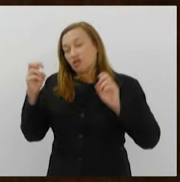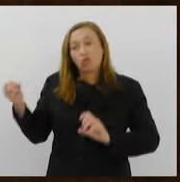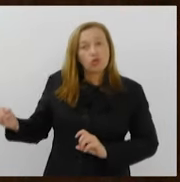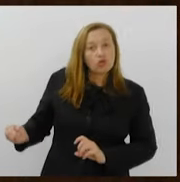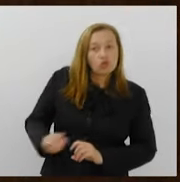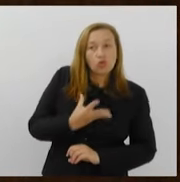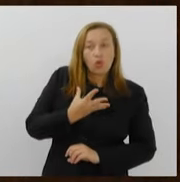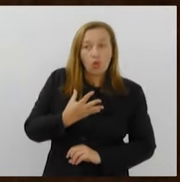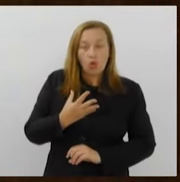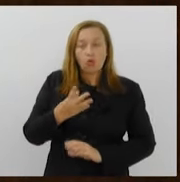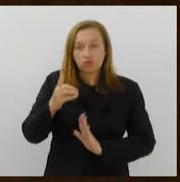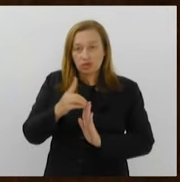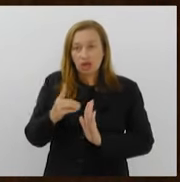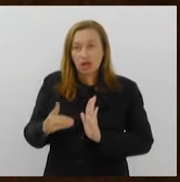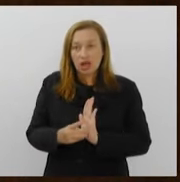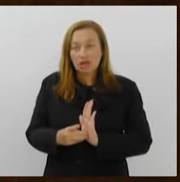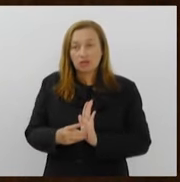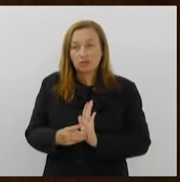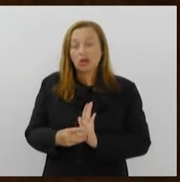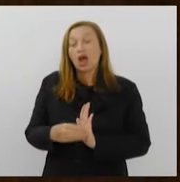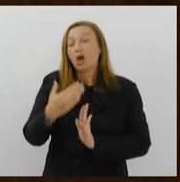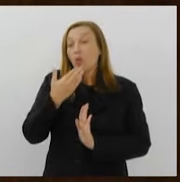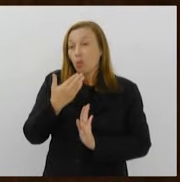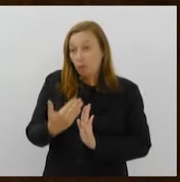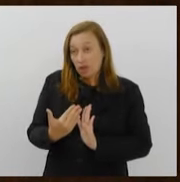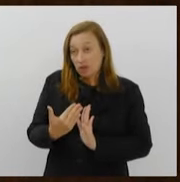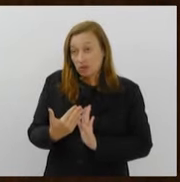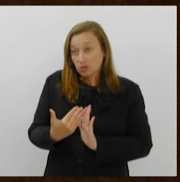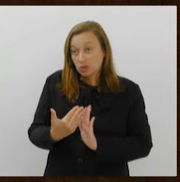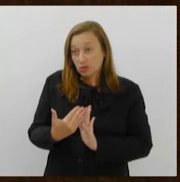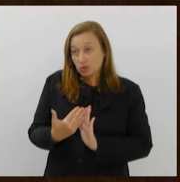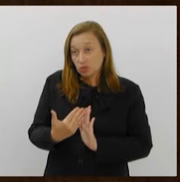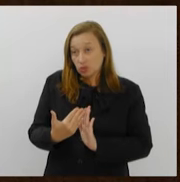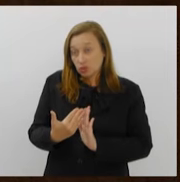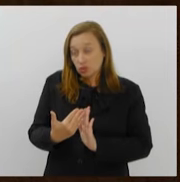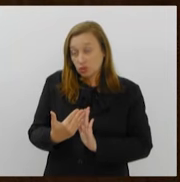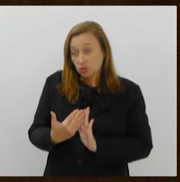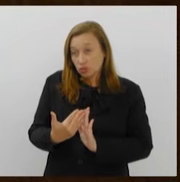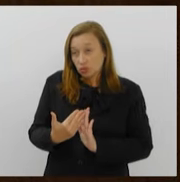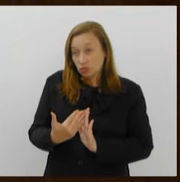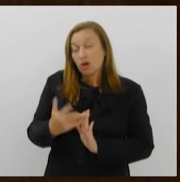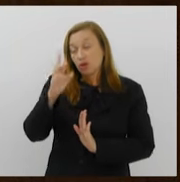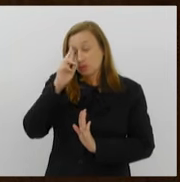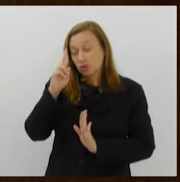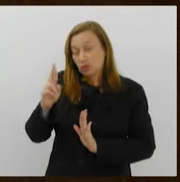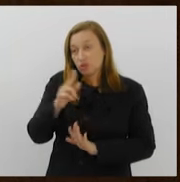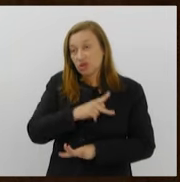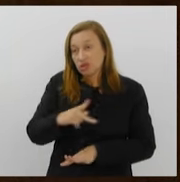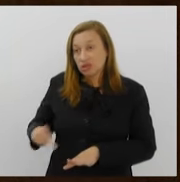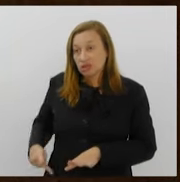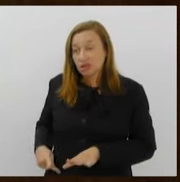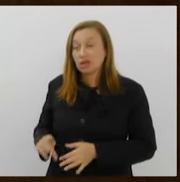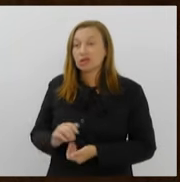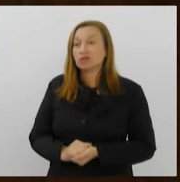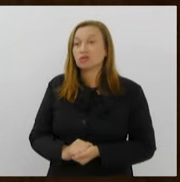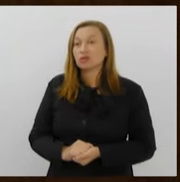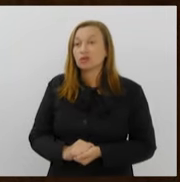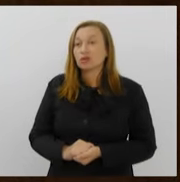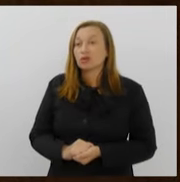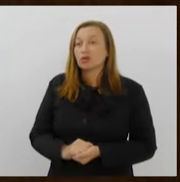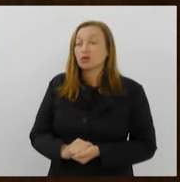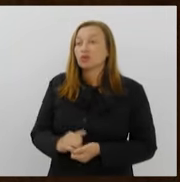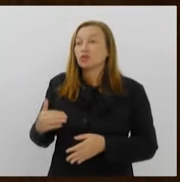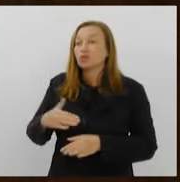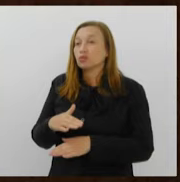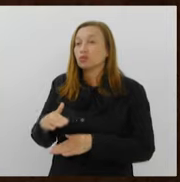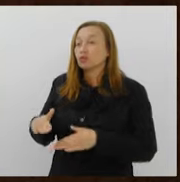edição de um novo decreto, eu faço uma solicitação ao senhor, por aqueles que moram no